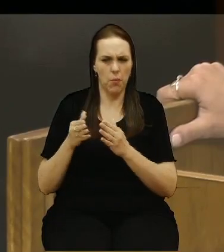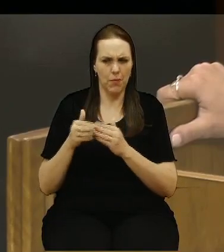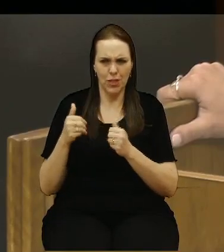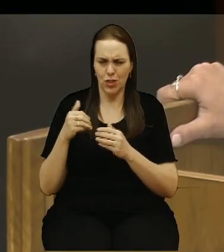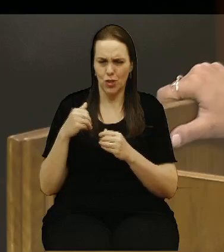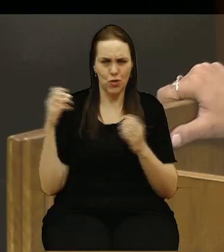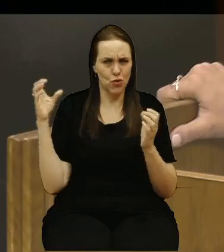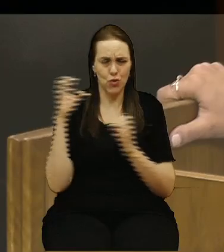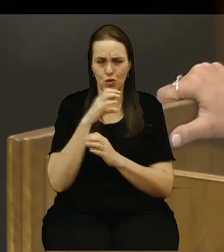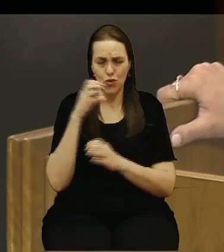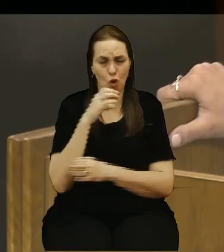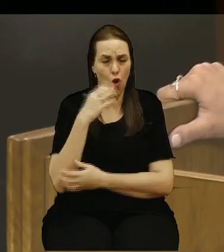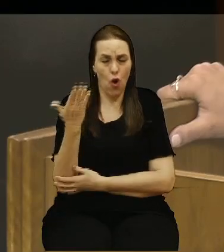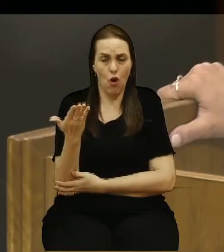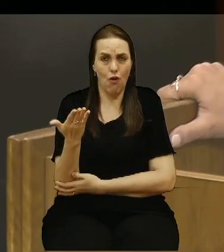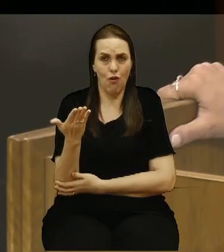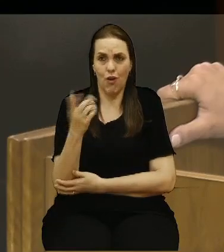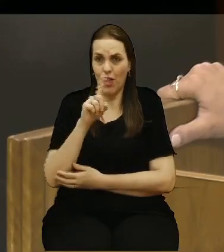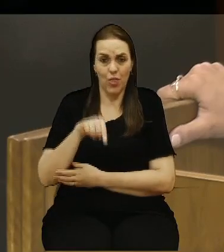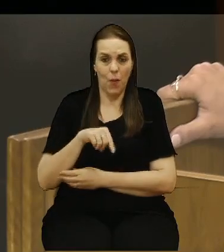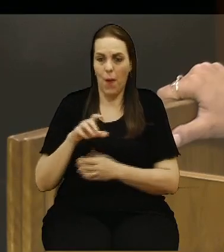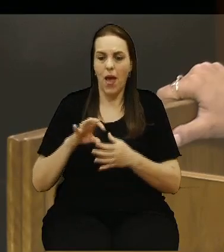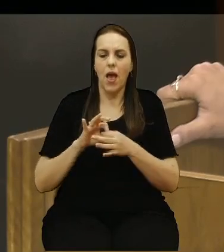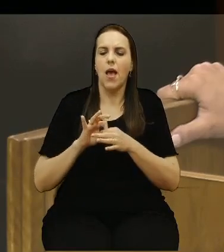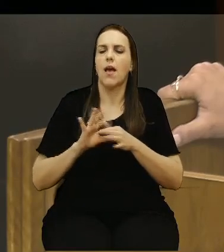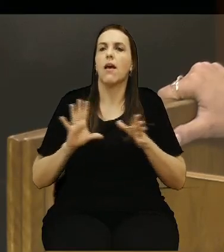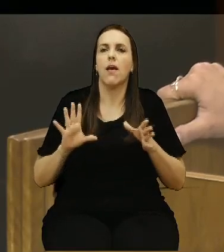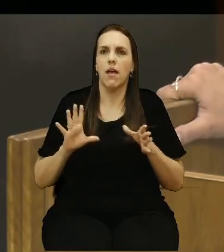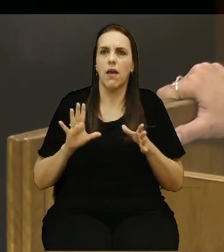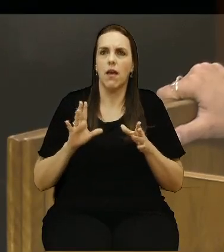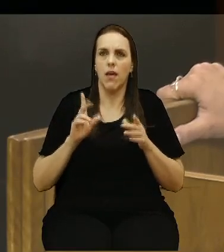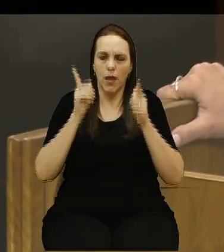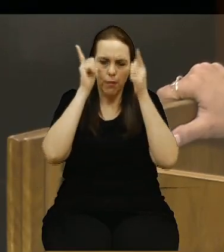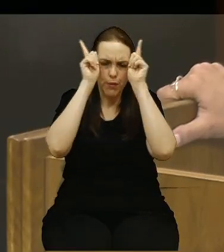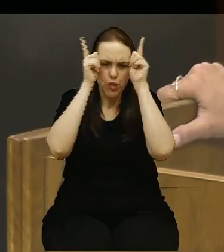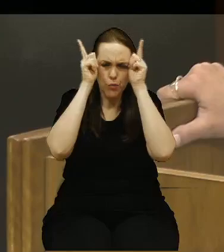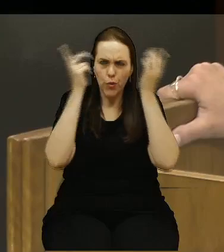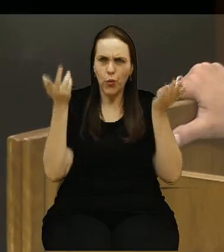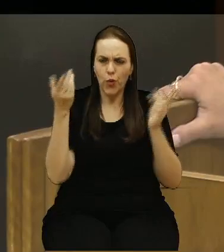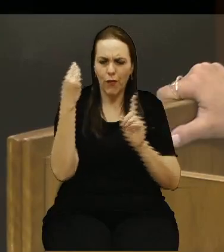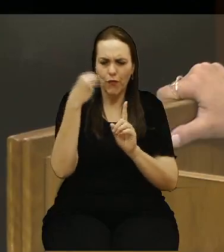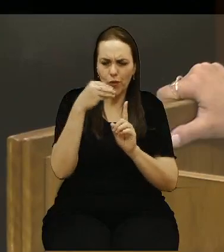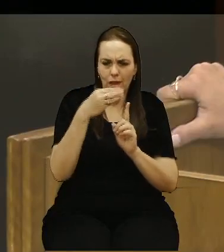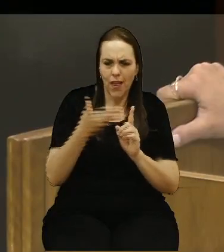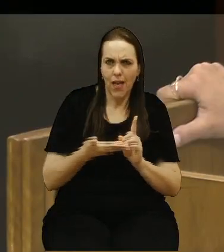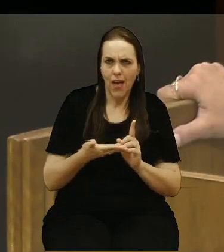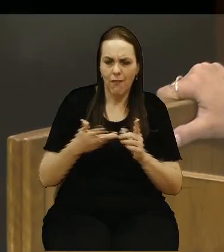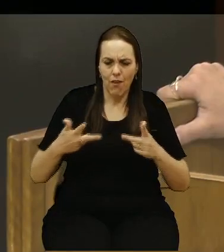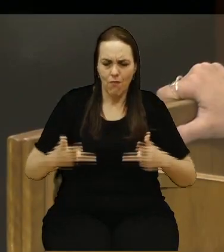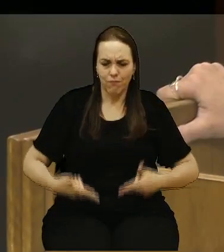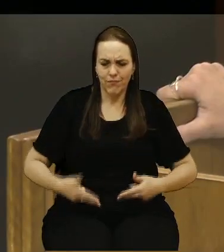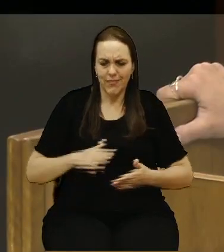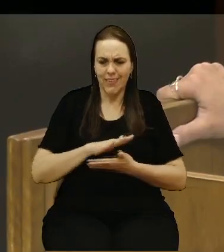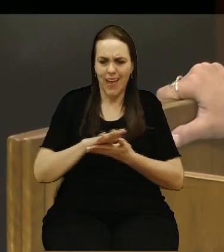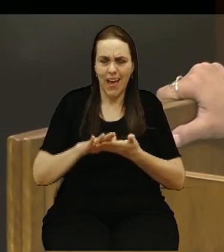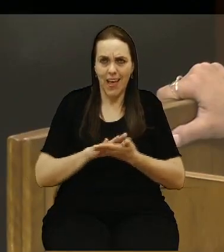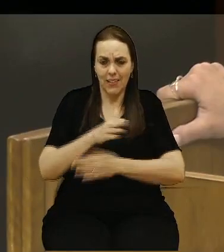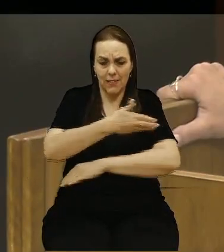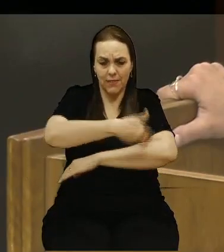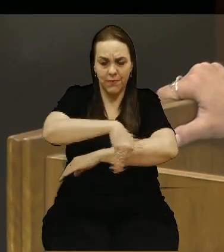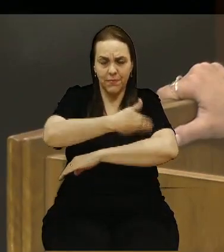socorro. Não um pedido de soltura de um pitbull vulnerável, não castrado, em via